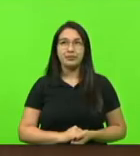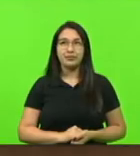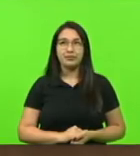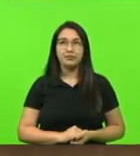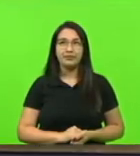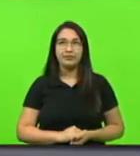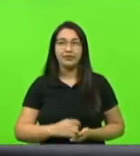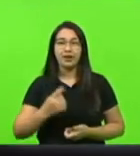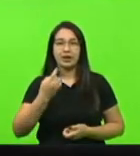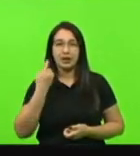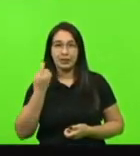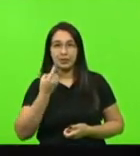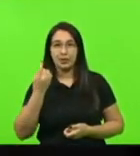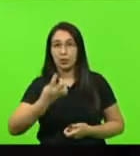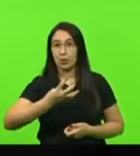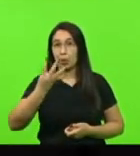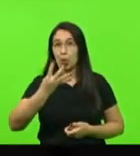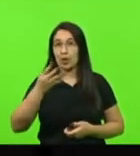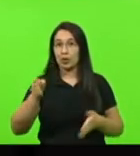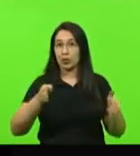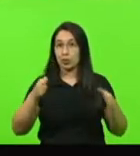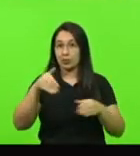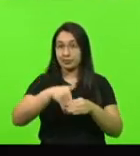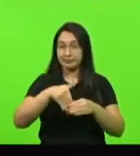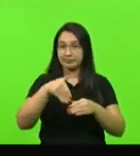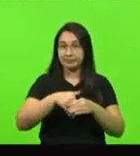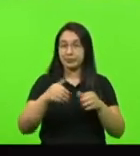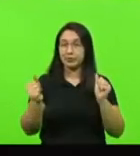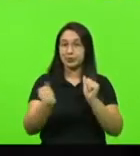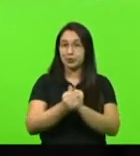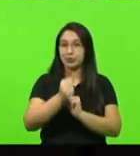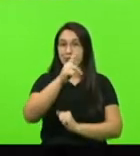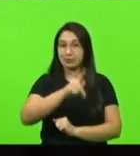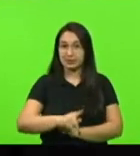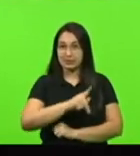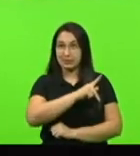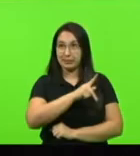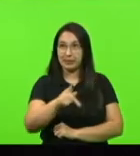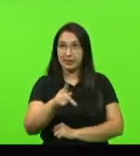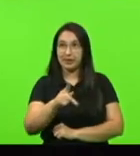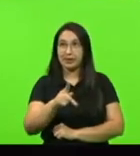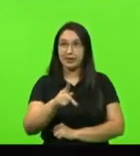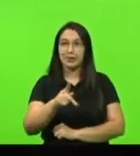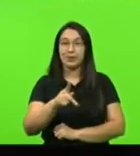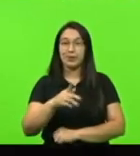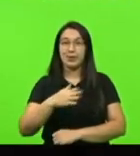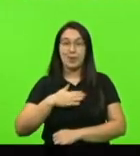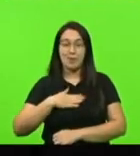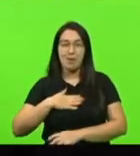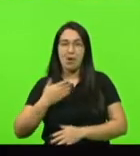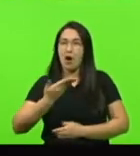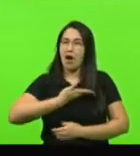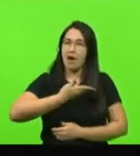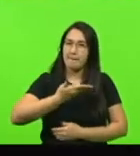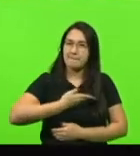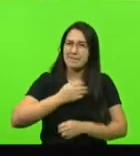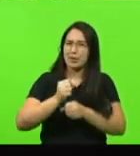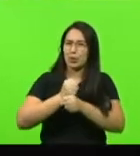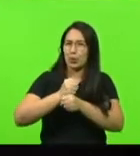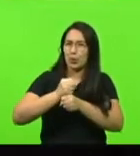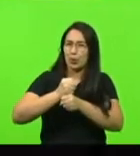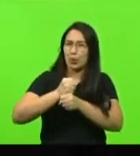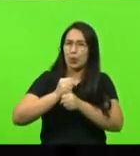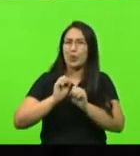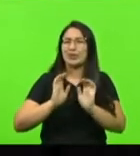deputado de quarto mandato, junto com o deputado Padre Pedro, meu parceiro já de muito tempo, dar